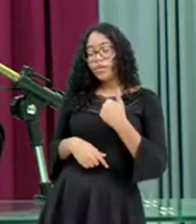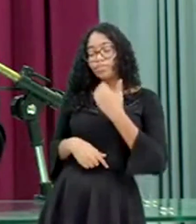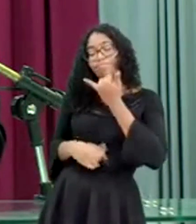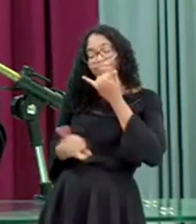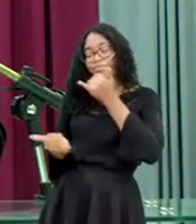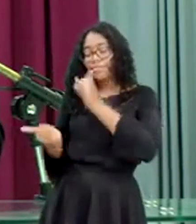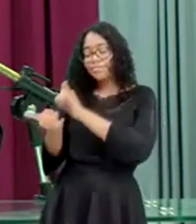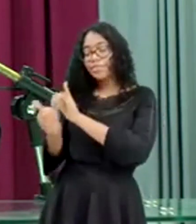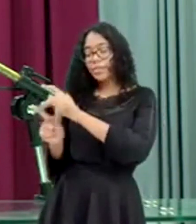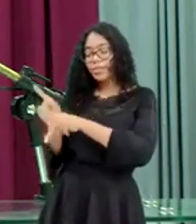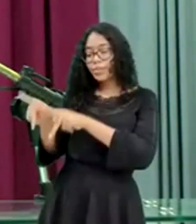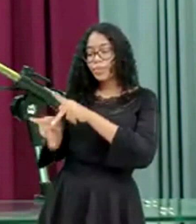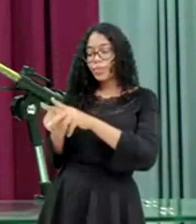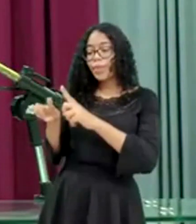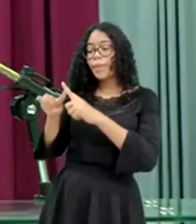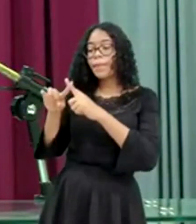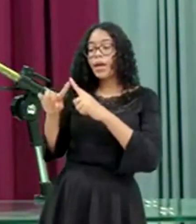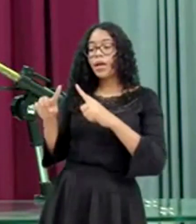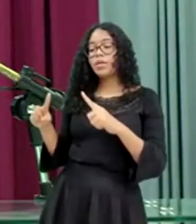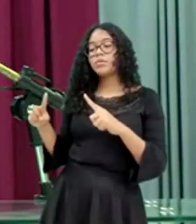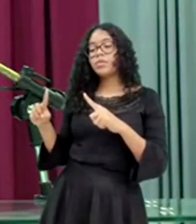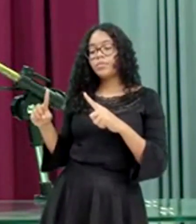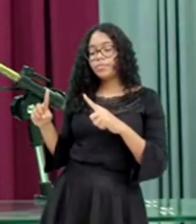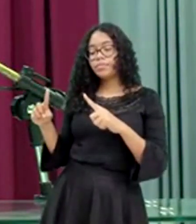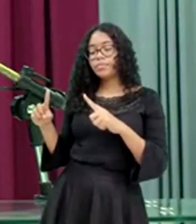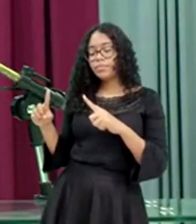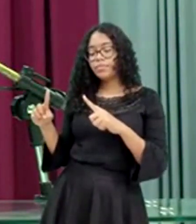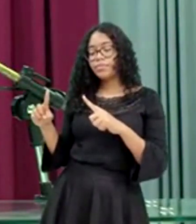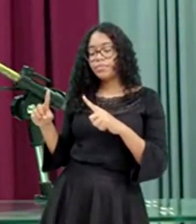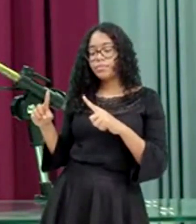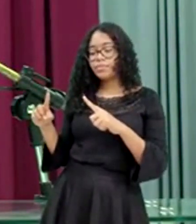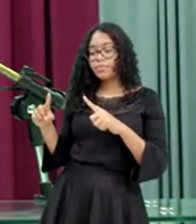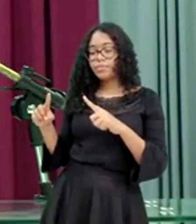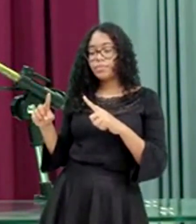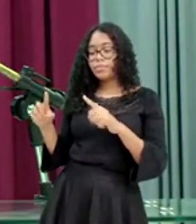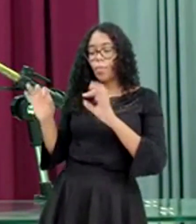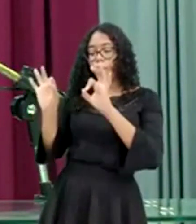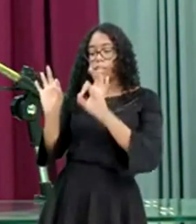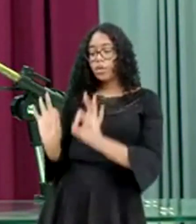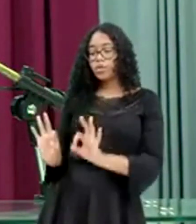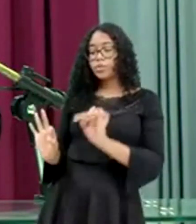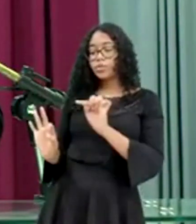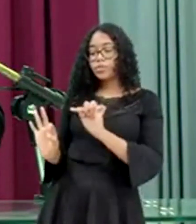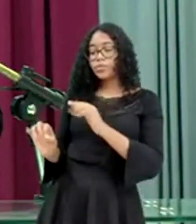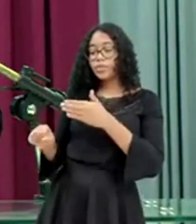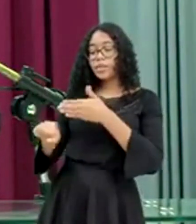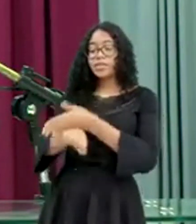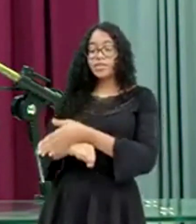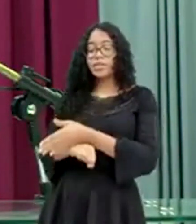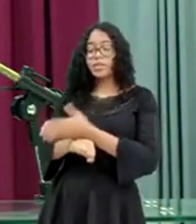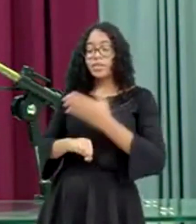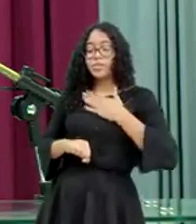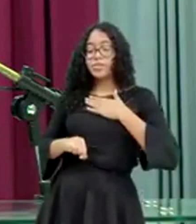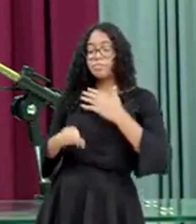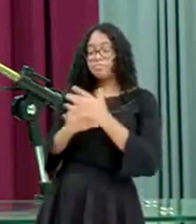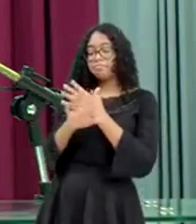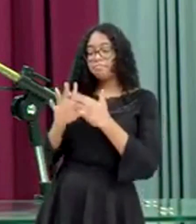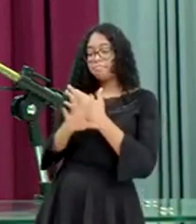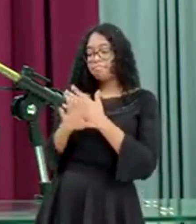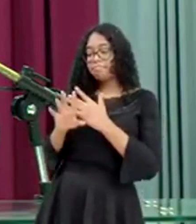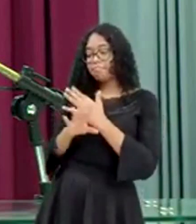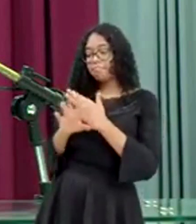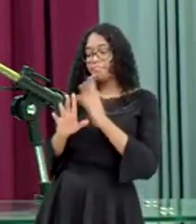povo. Agora tem uma coisa: nenhum desses incrédulos vai entrar lá.